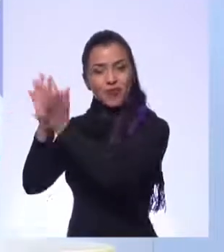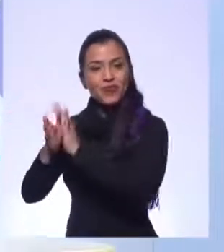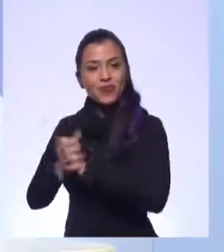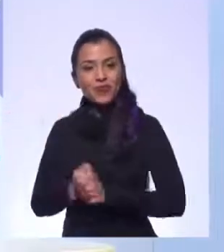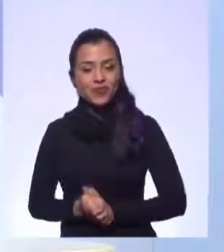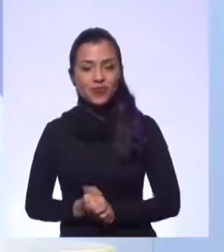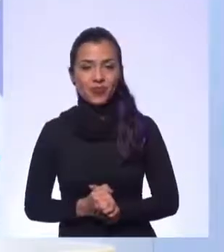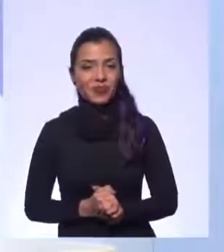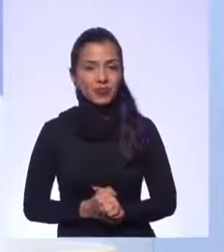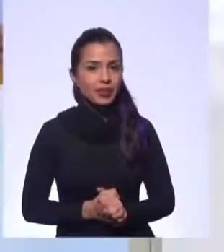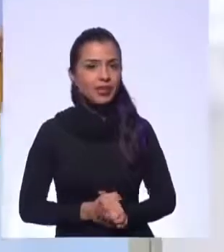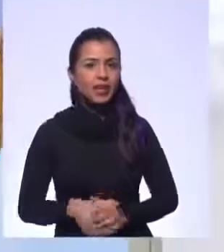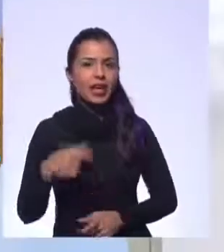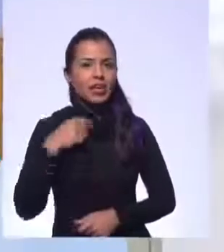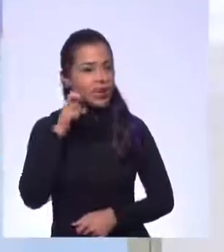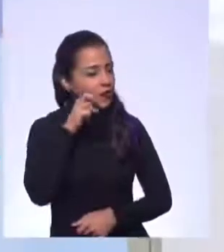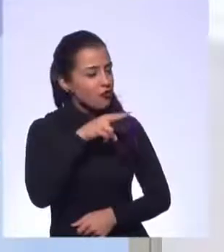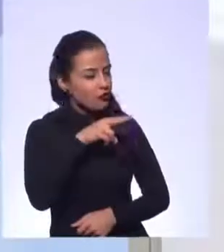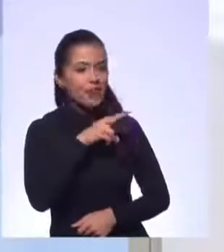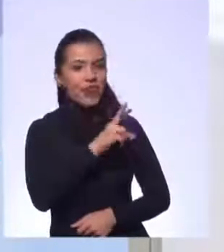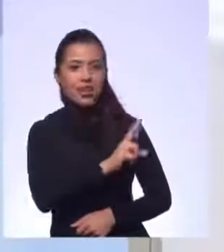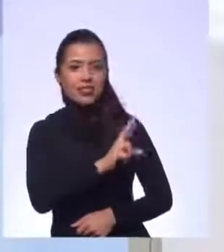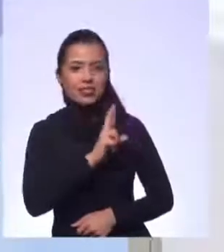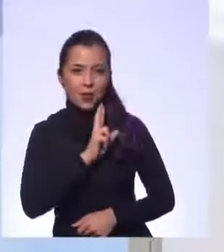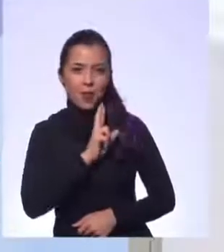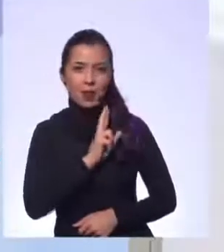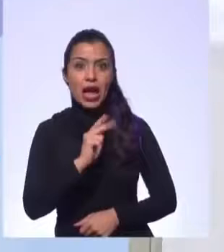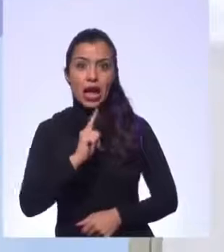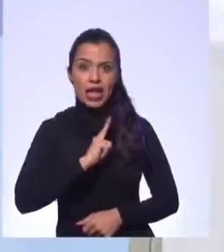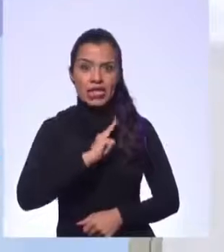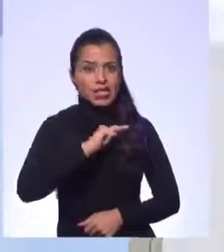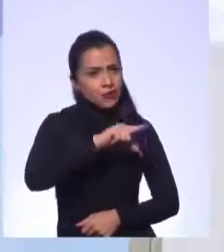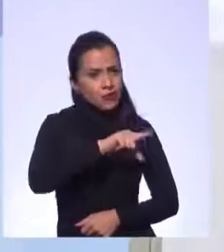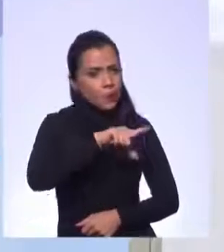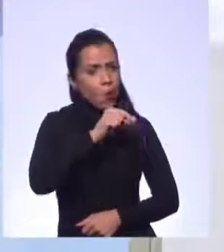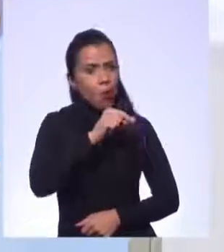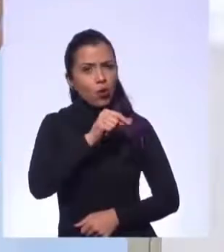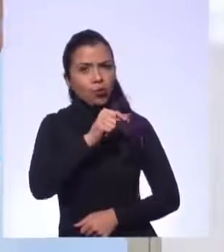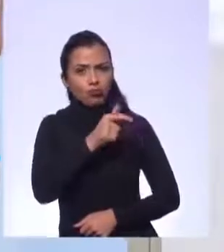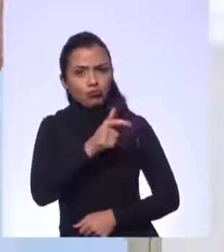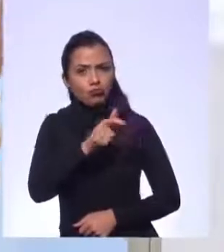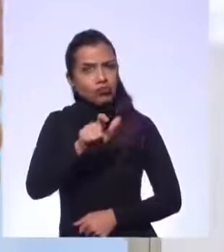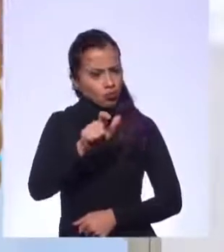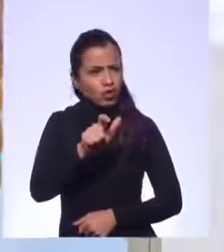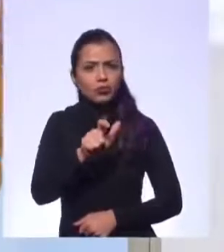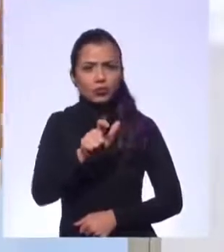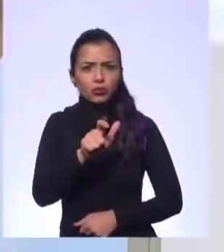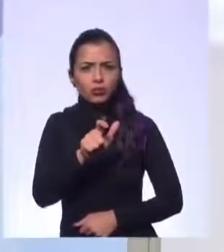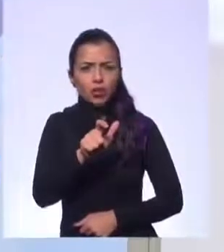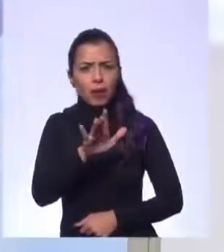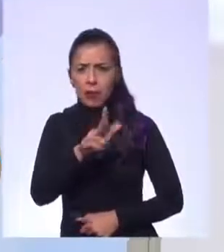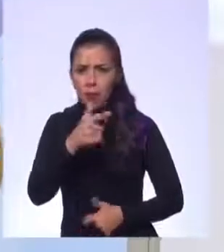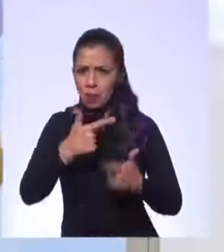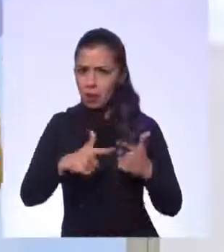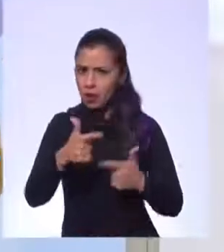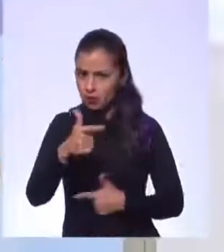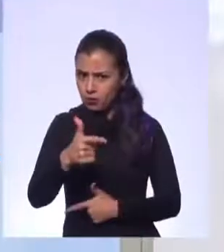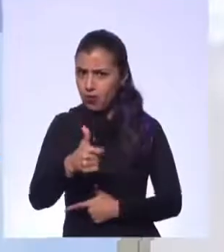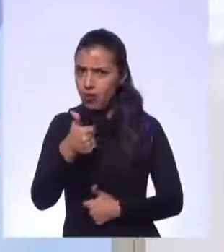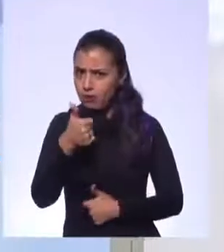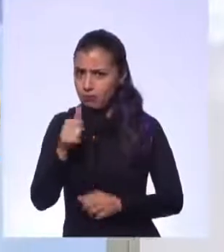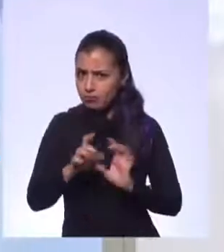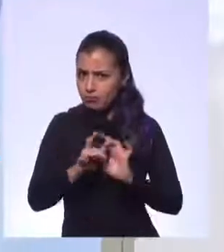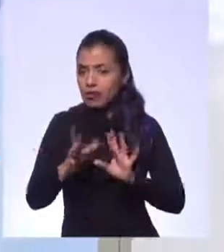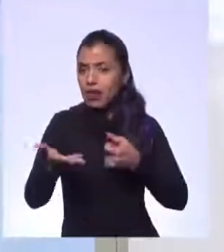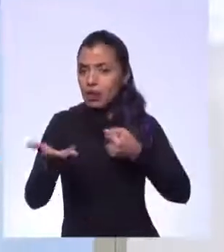the weather. Eu vi a resposta dele. Você viu? Ele deu escolheu um outro sujeito, mas não tem problema, tá? Aqui a gente ainda está